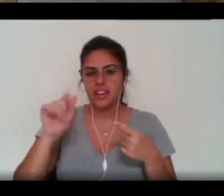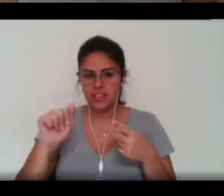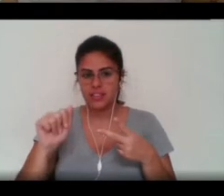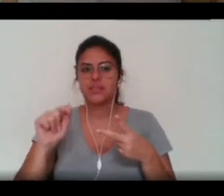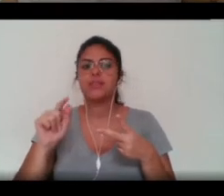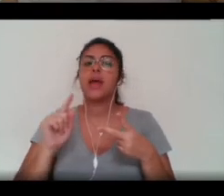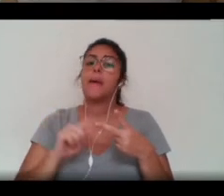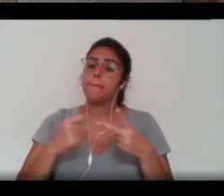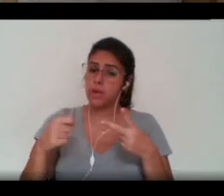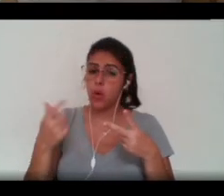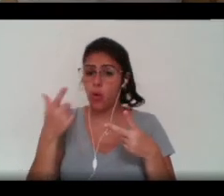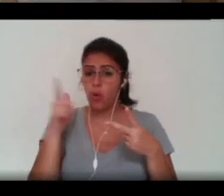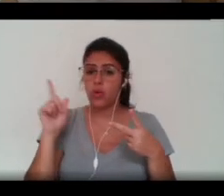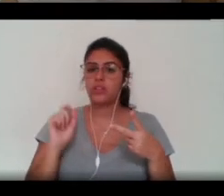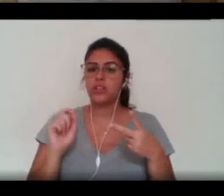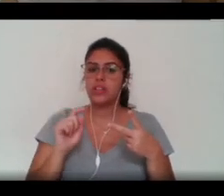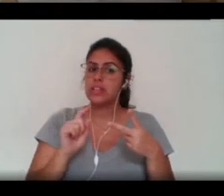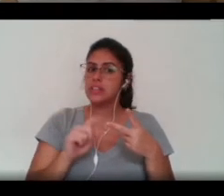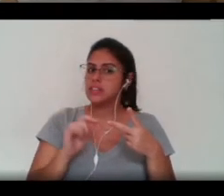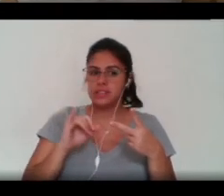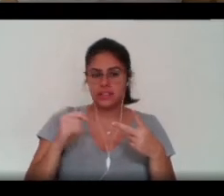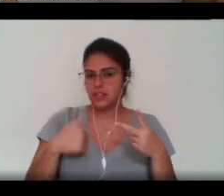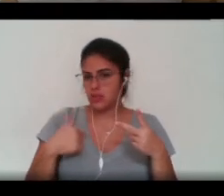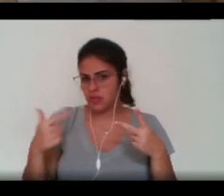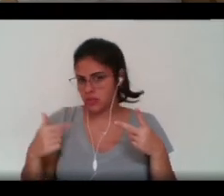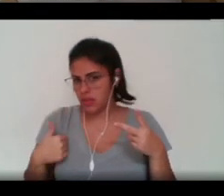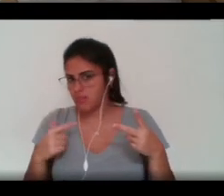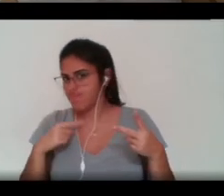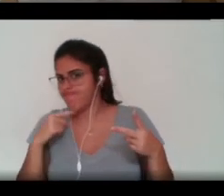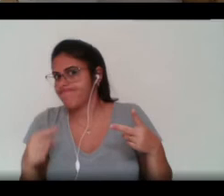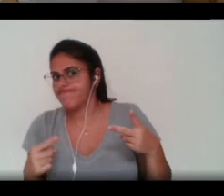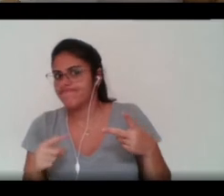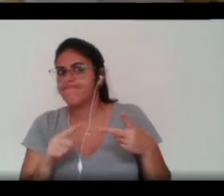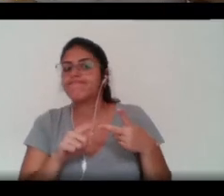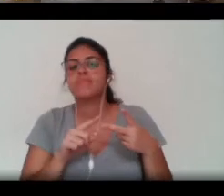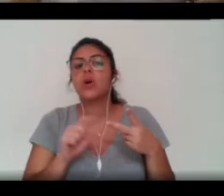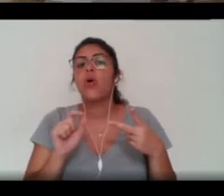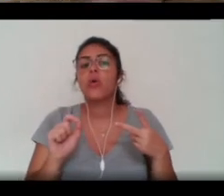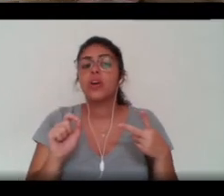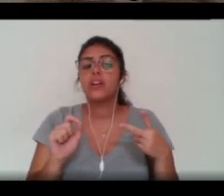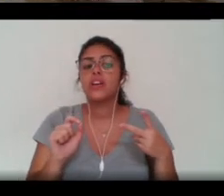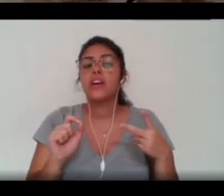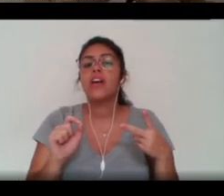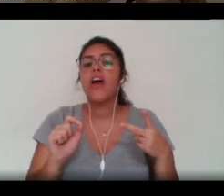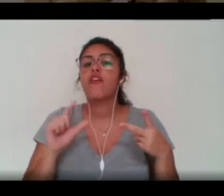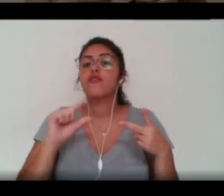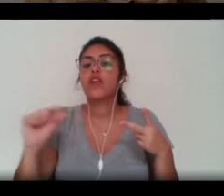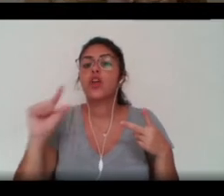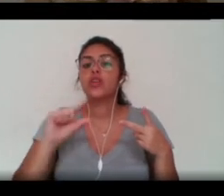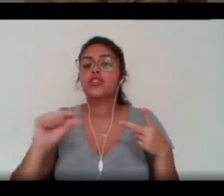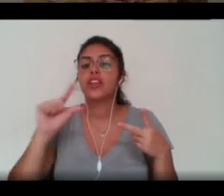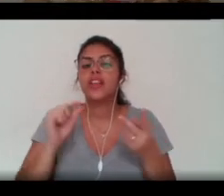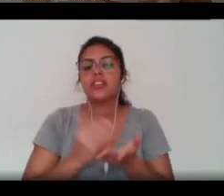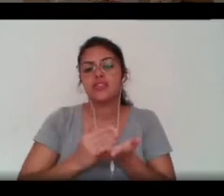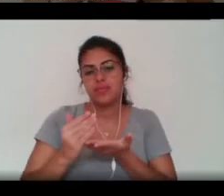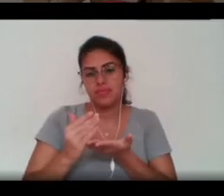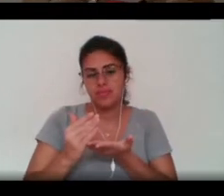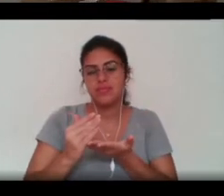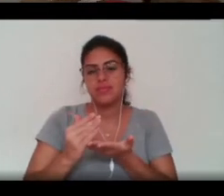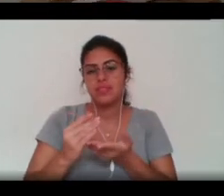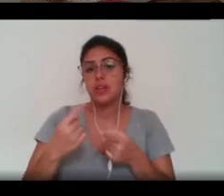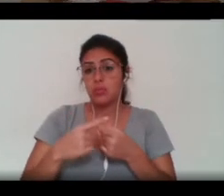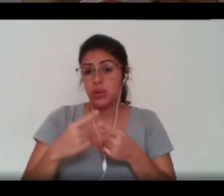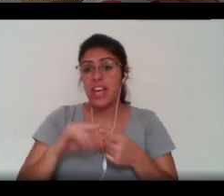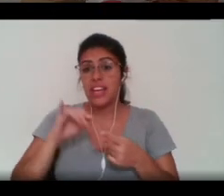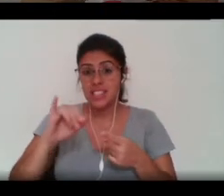consigo resolver. Eu preciso da velocidade inicial. Porque quando você integra uma coisa, você